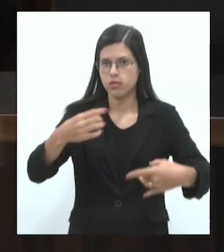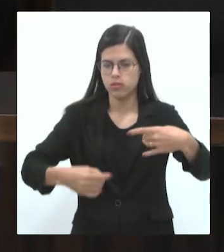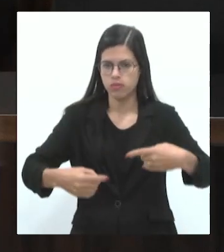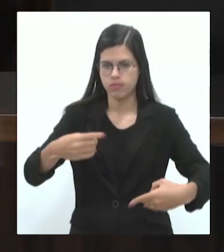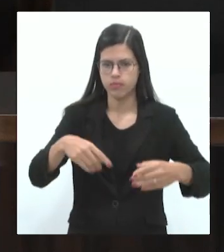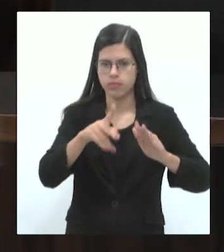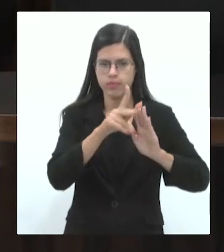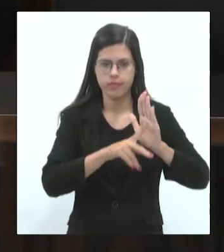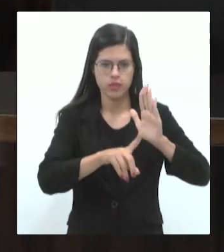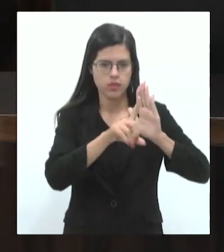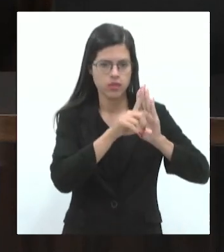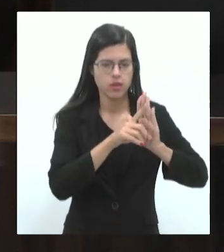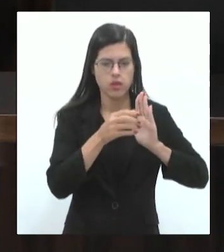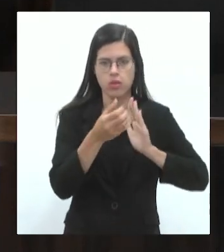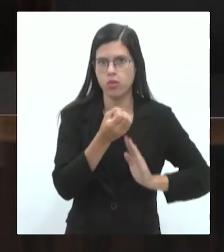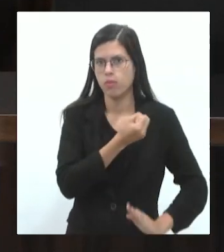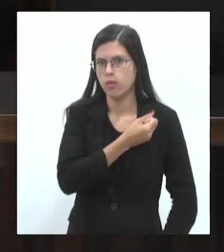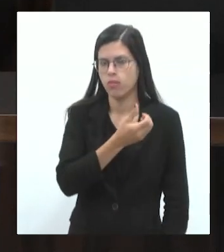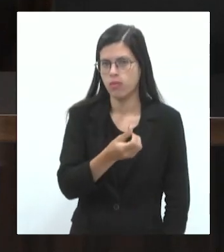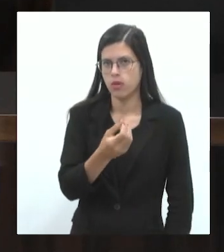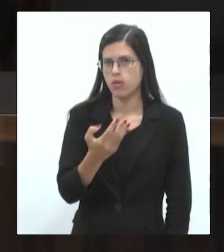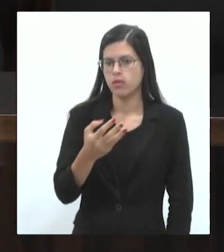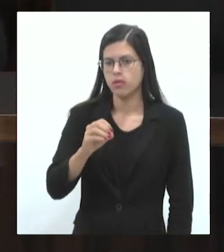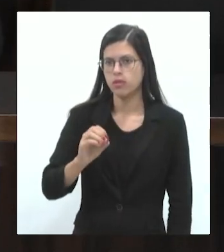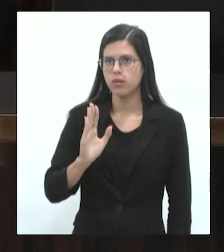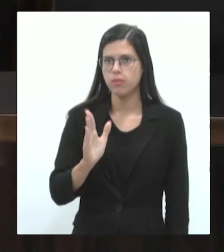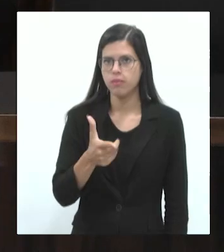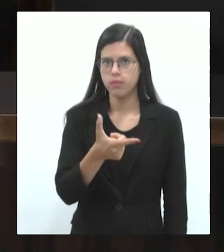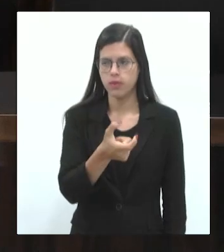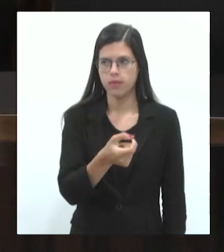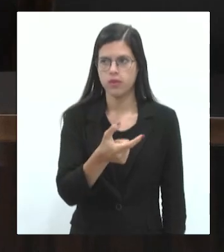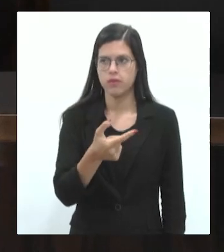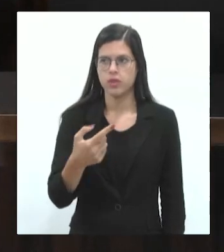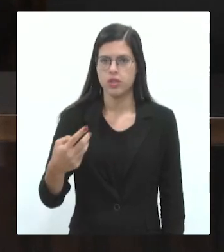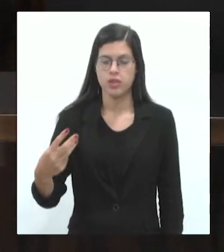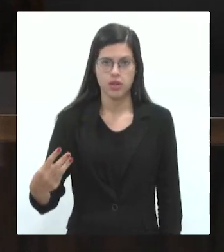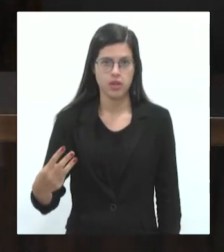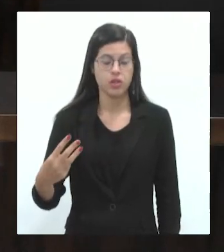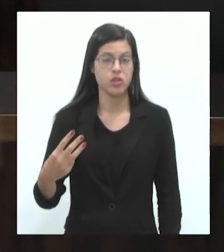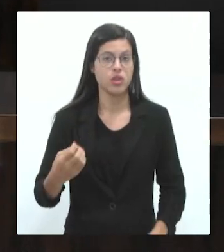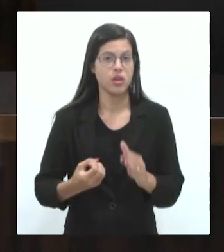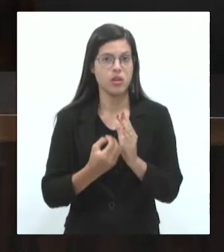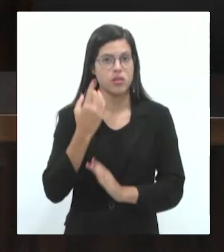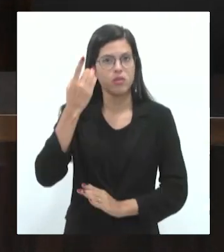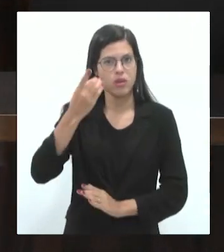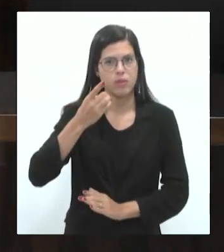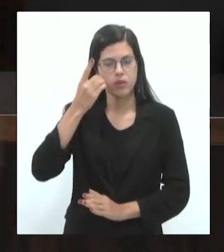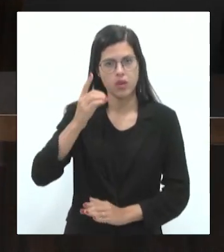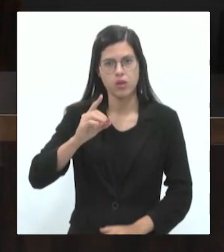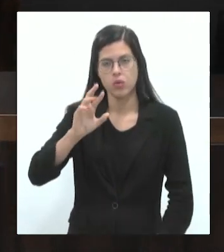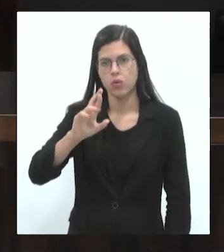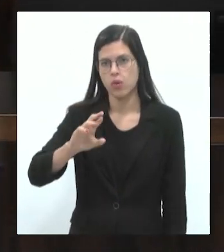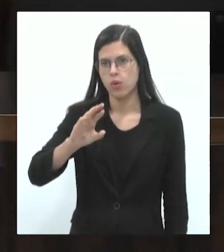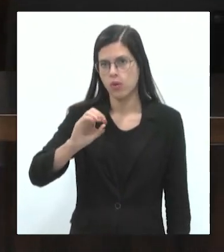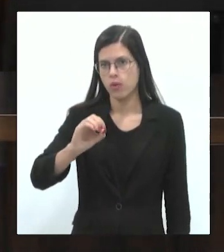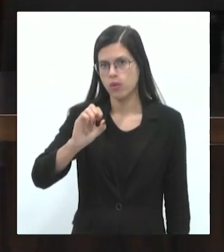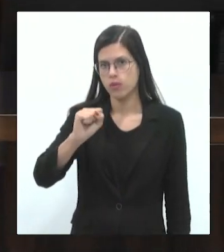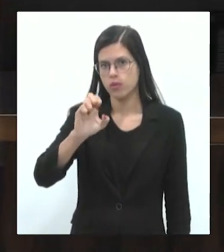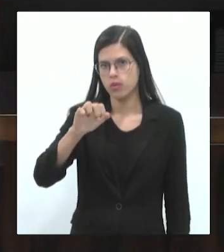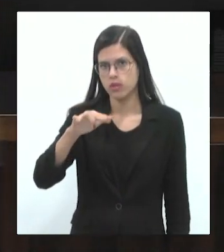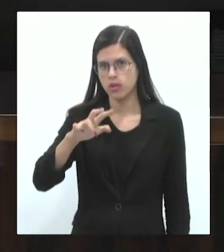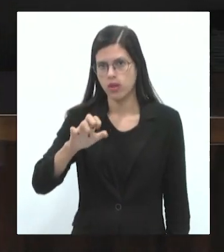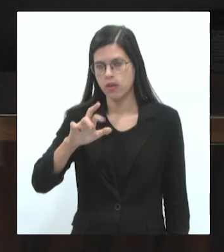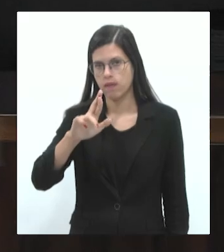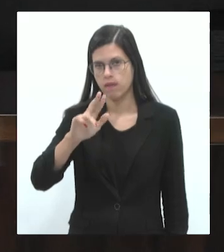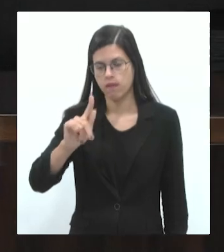discussão, projeto de lei número 640 de 2023, de autoria do deputado Rosenberg Reis, que